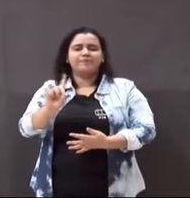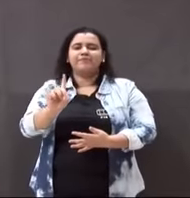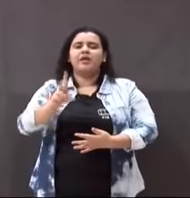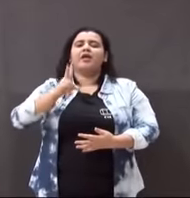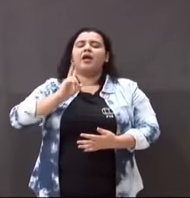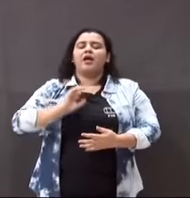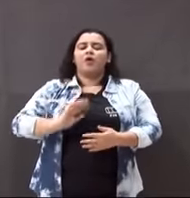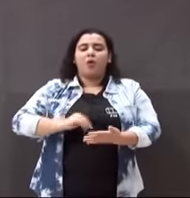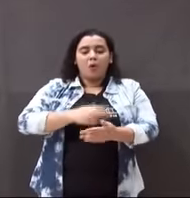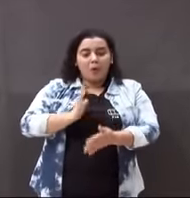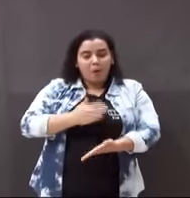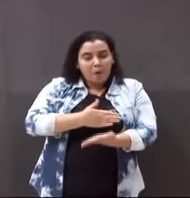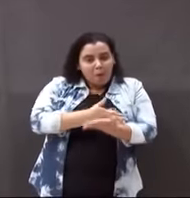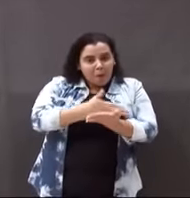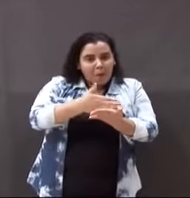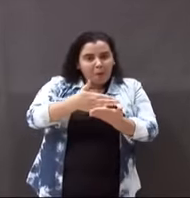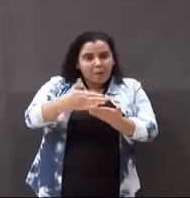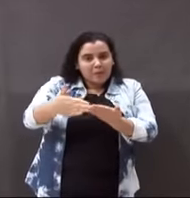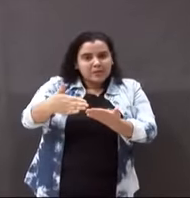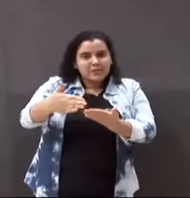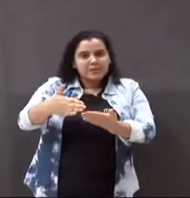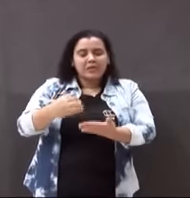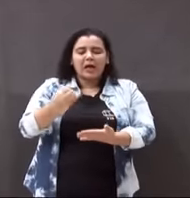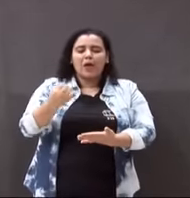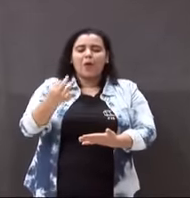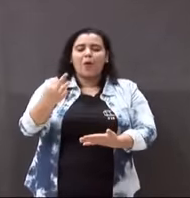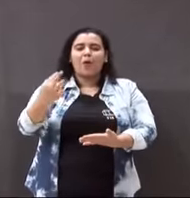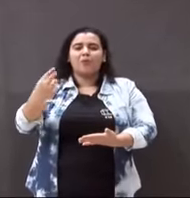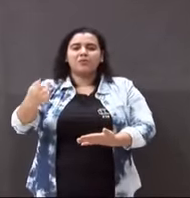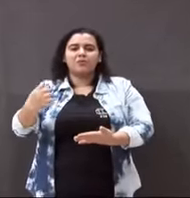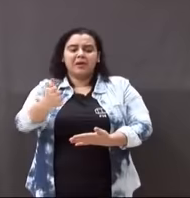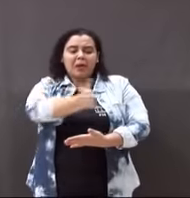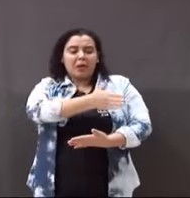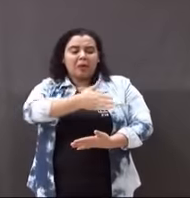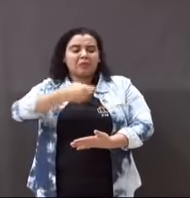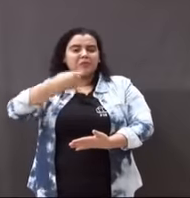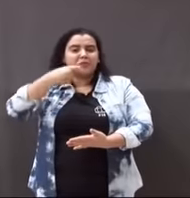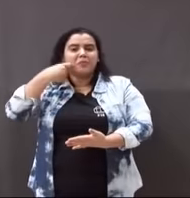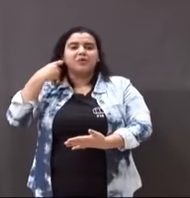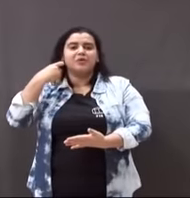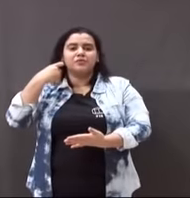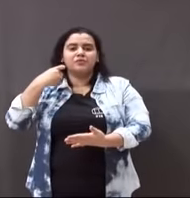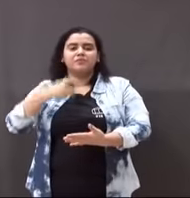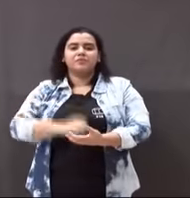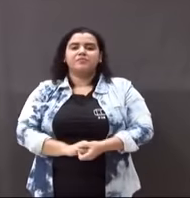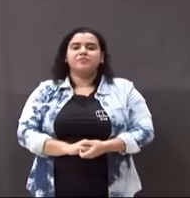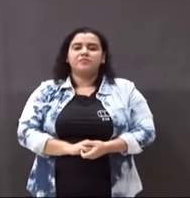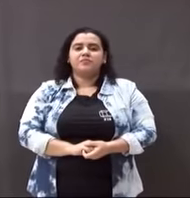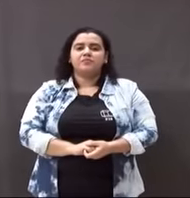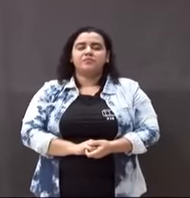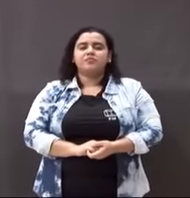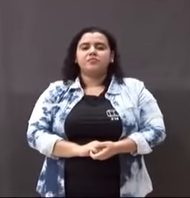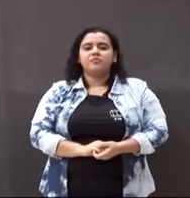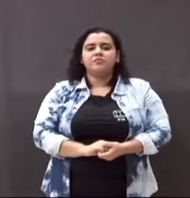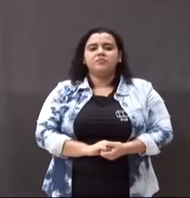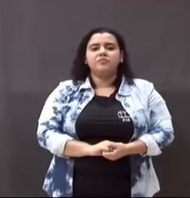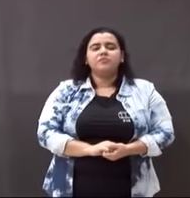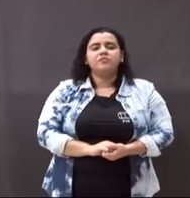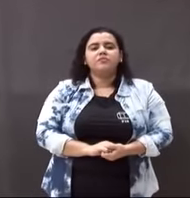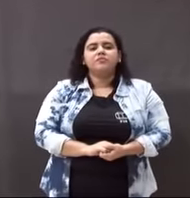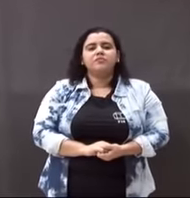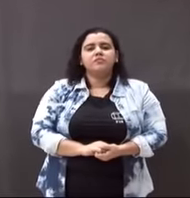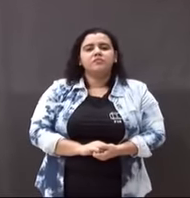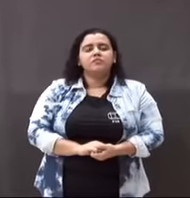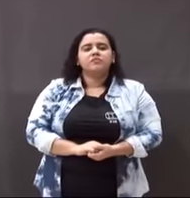contar peixe. Chega de lavar a rede. Eu estou profetizando para alguém aqui. Ao mesmo tempo Deus está me dando uma visão.